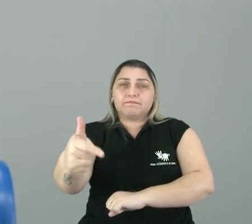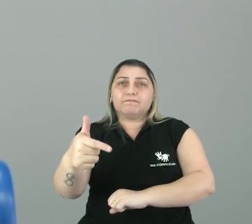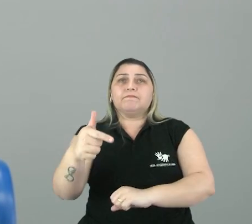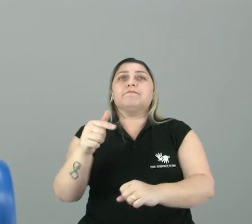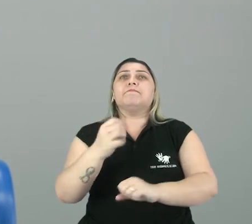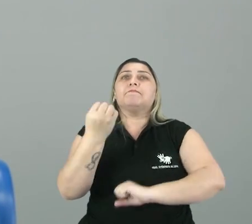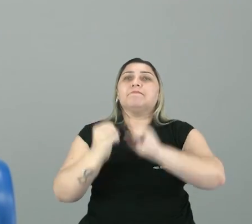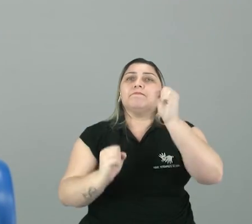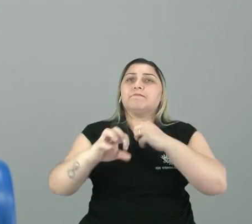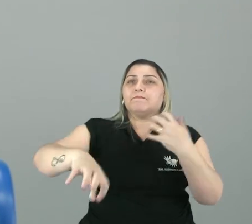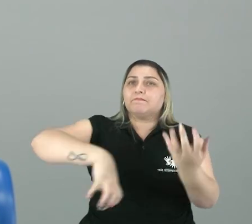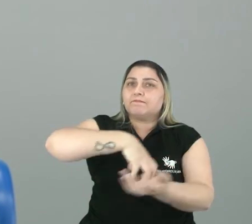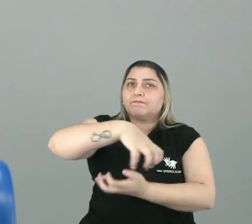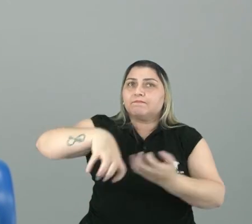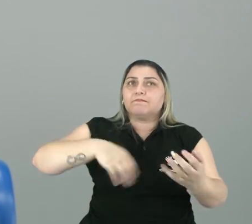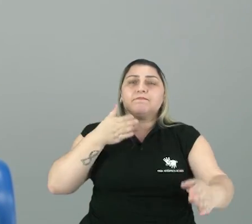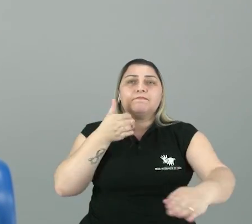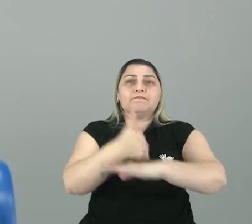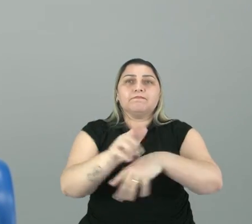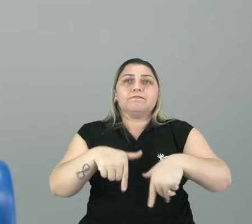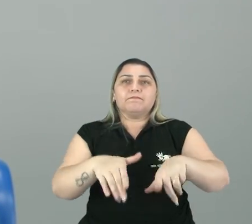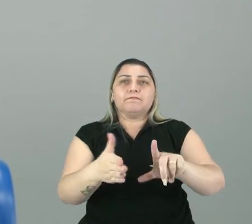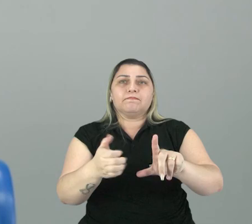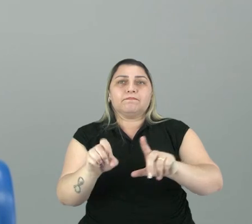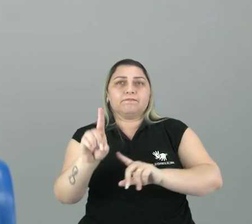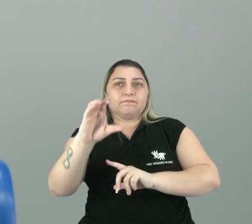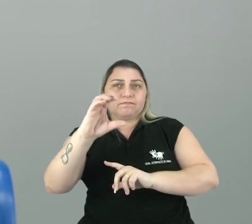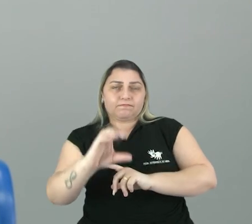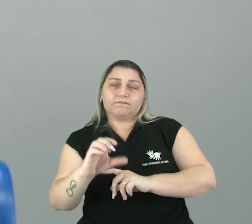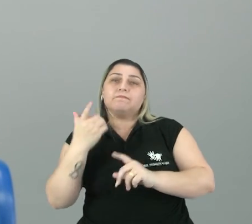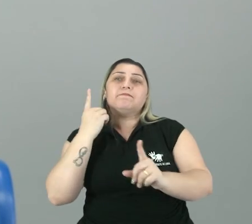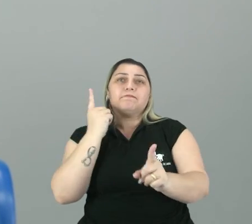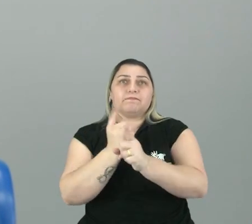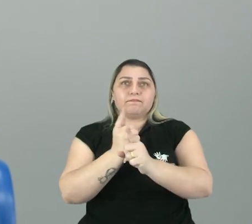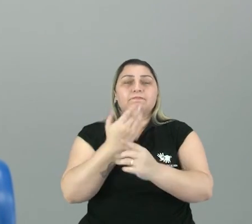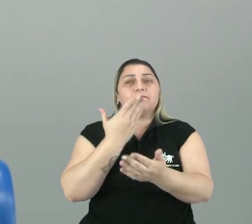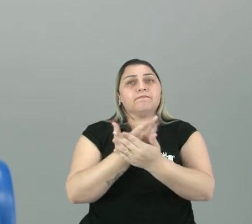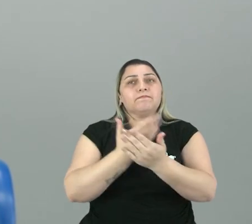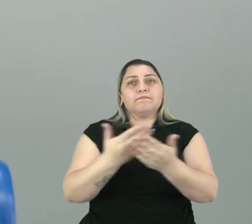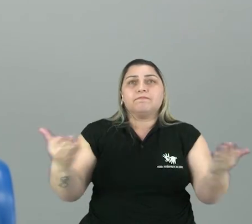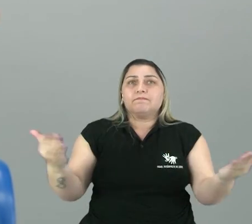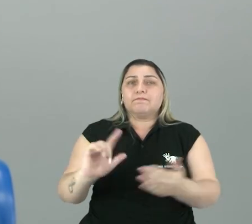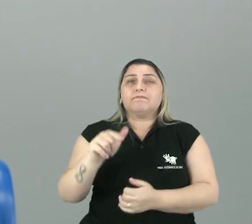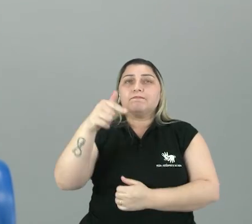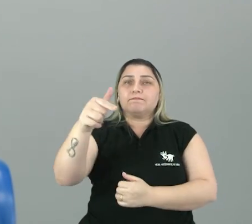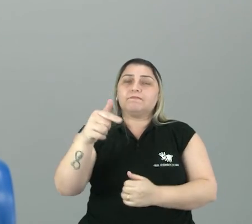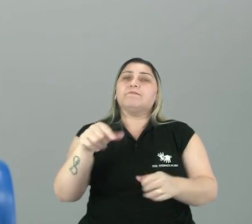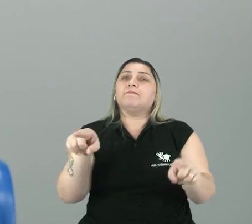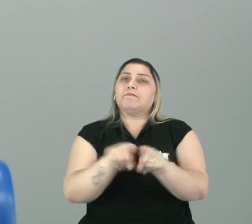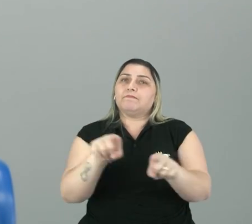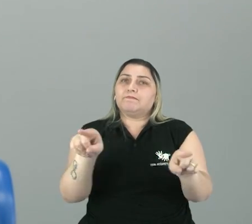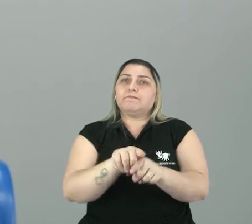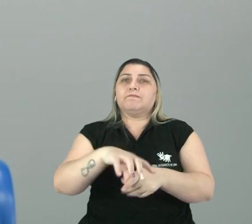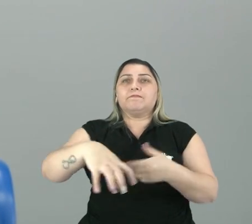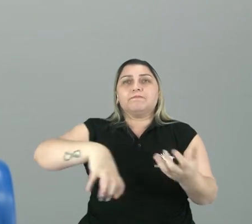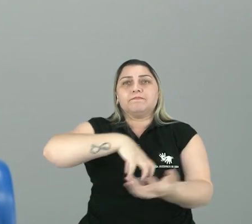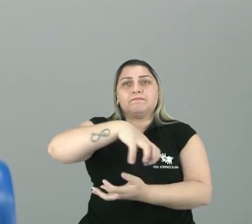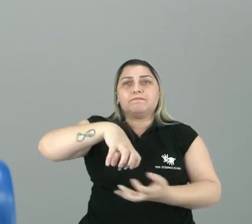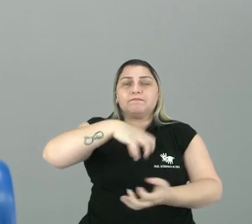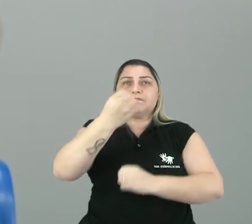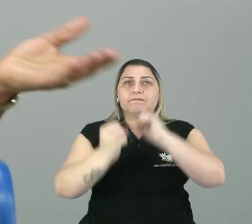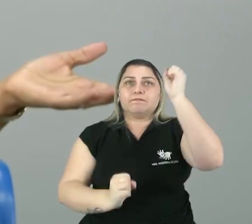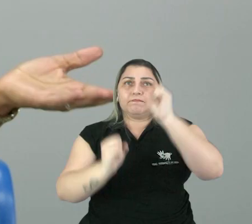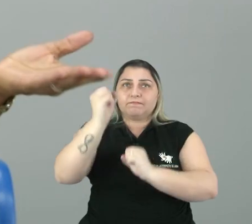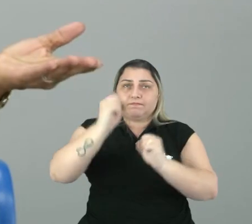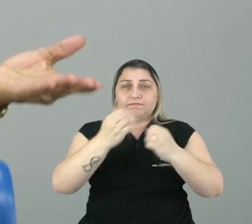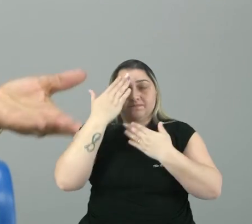sobre Revolução Industrial? Entra na plataforma Eduque, que você vai encontrar a aula de hoje e outras questões sobre Revolução